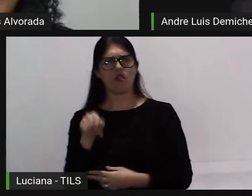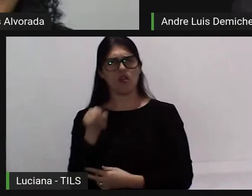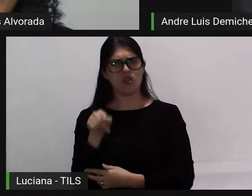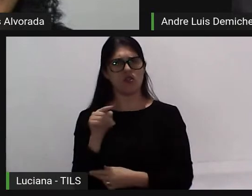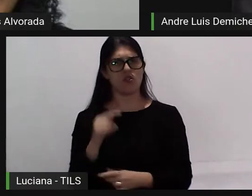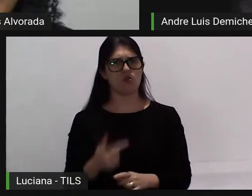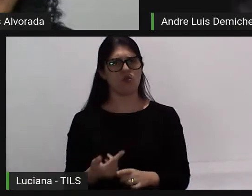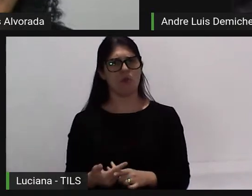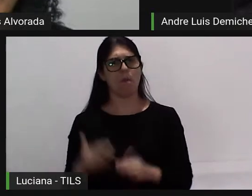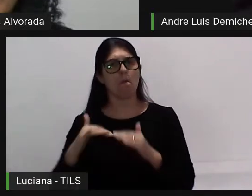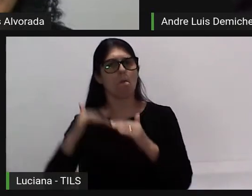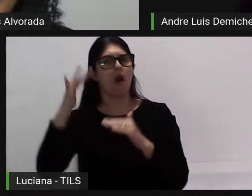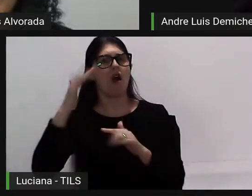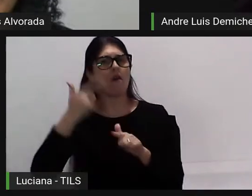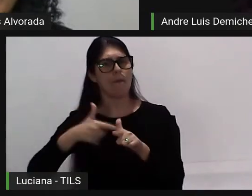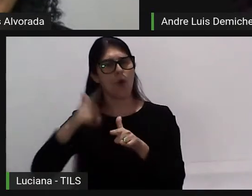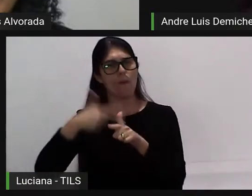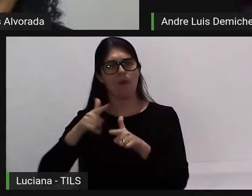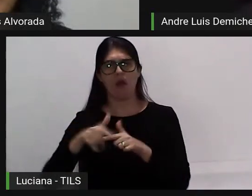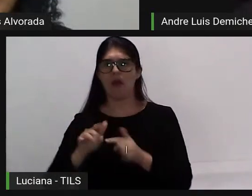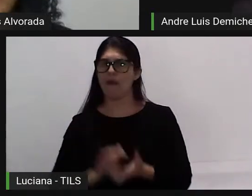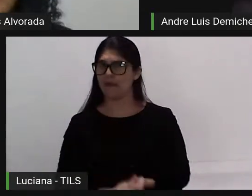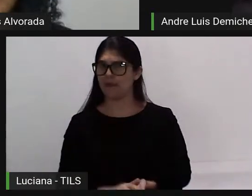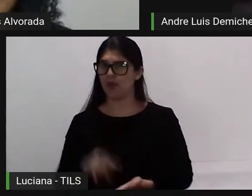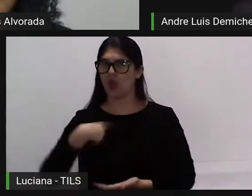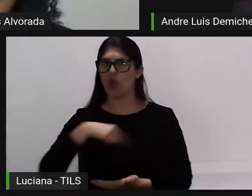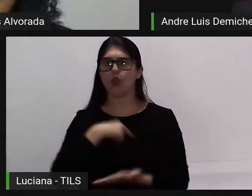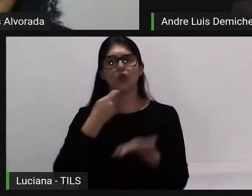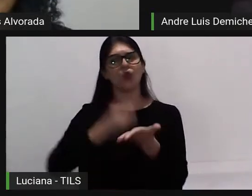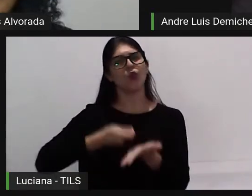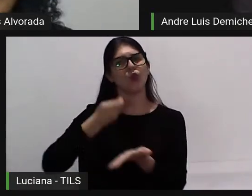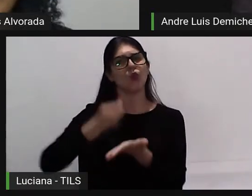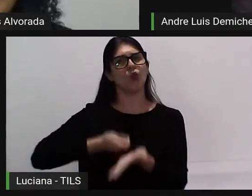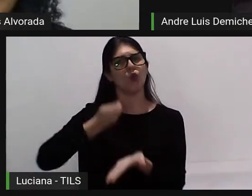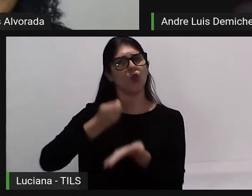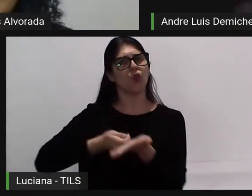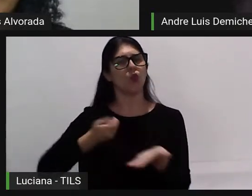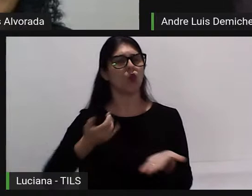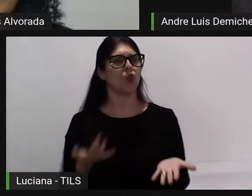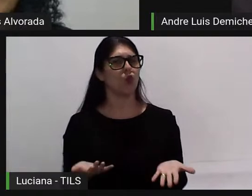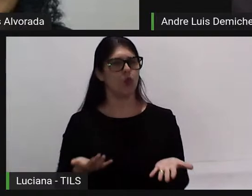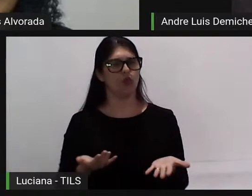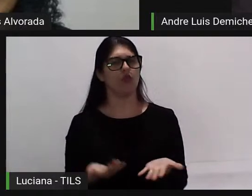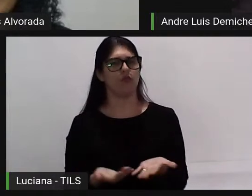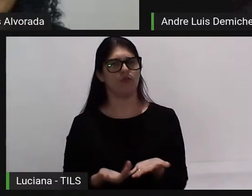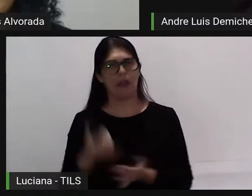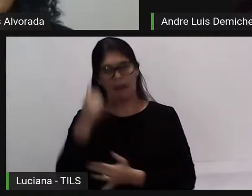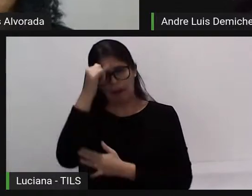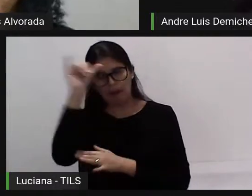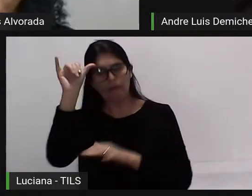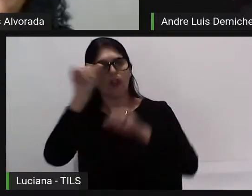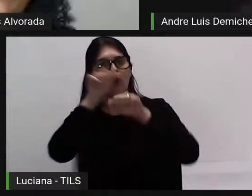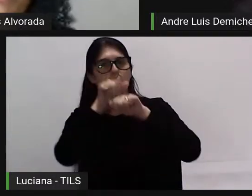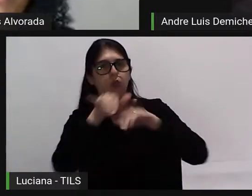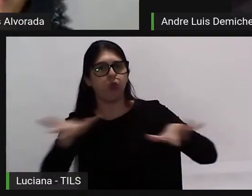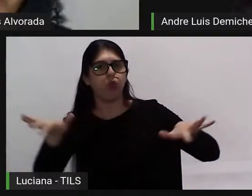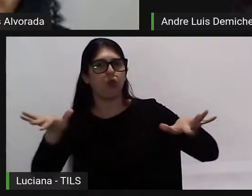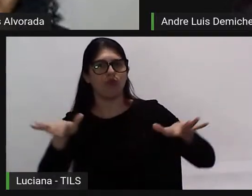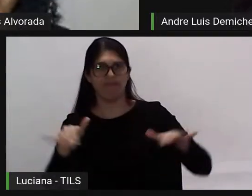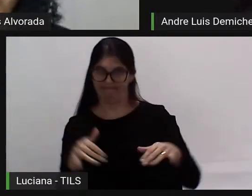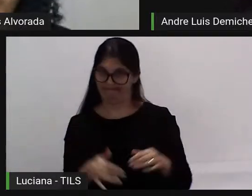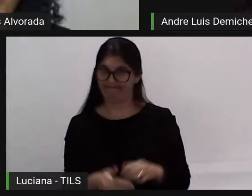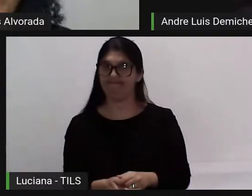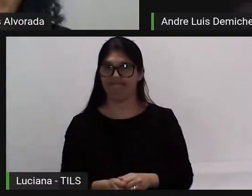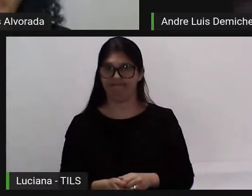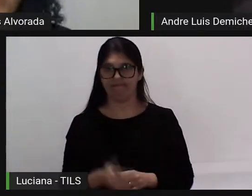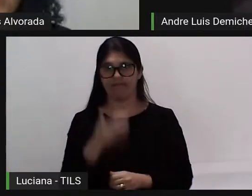nós estamos lutando há tanto tempo para manter, pelo menos, para não propagar essa